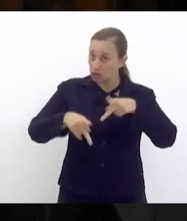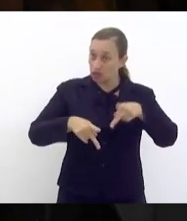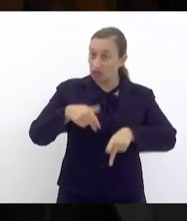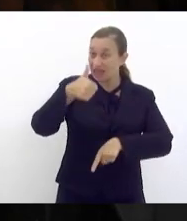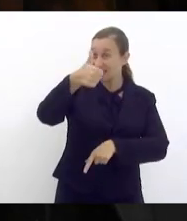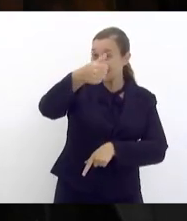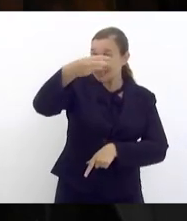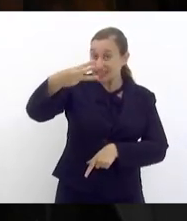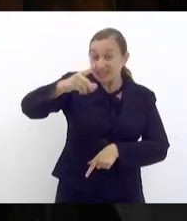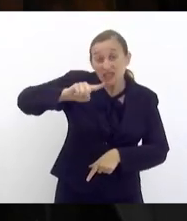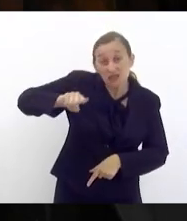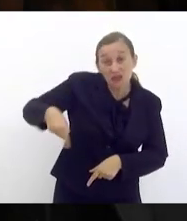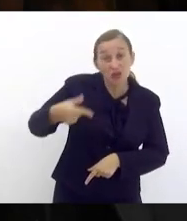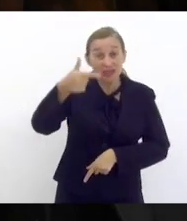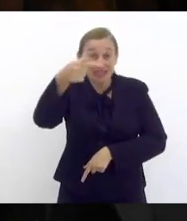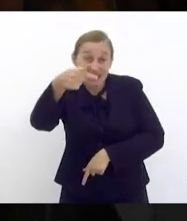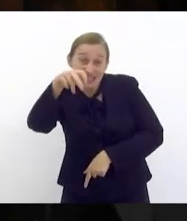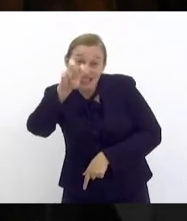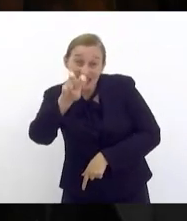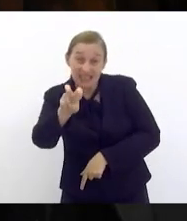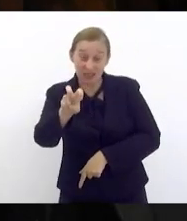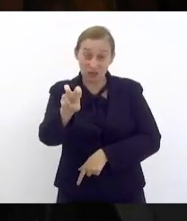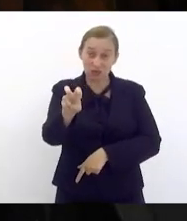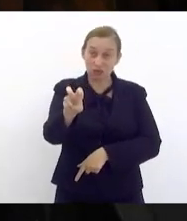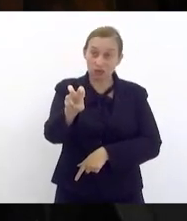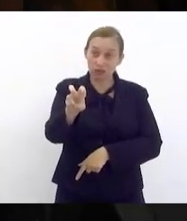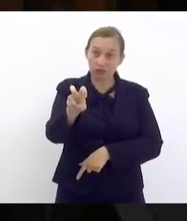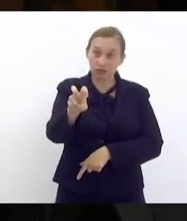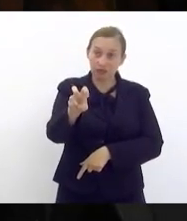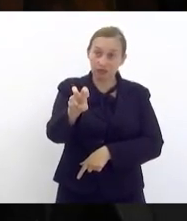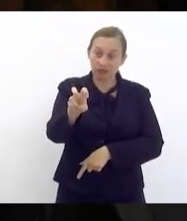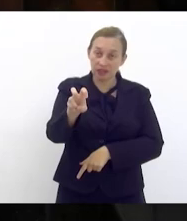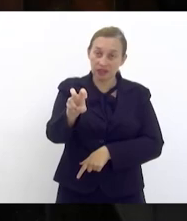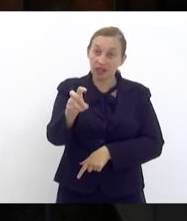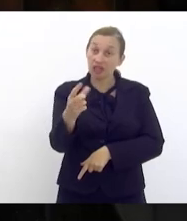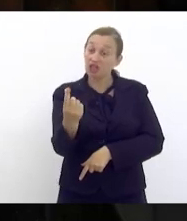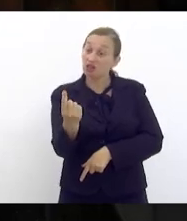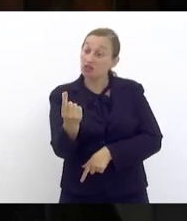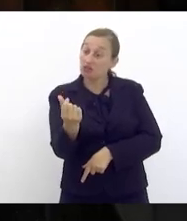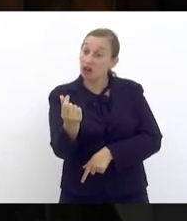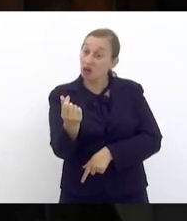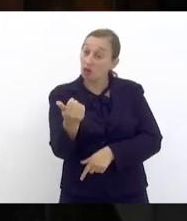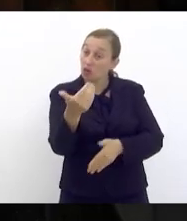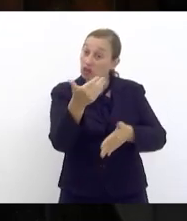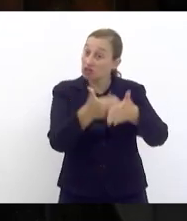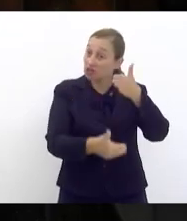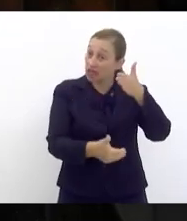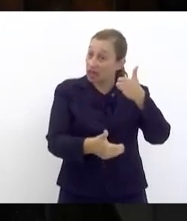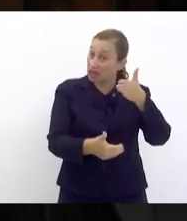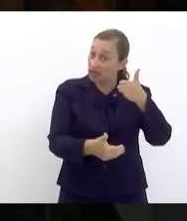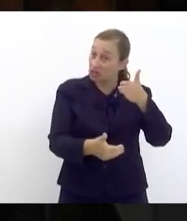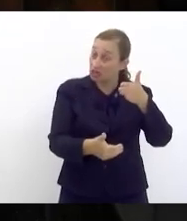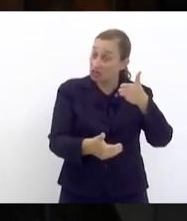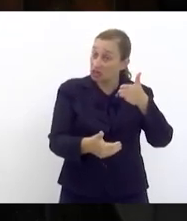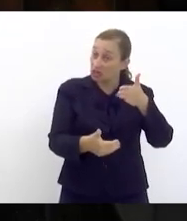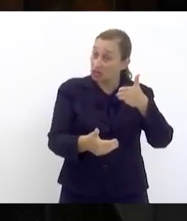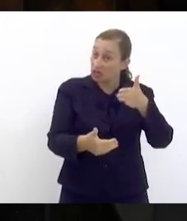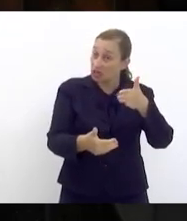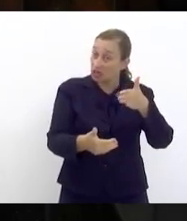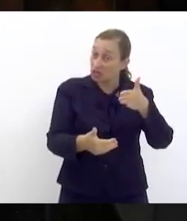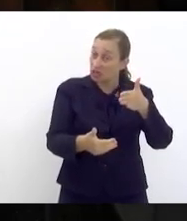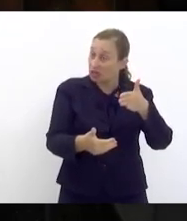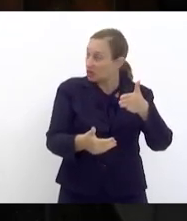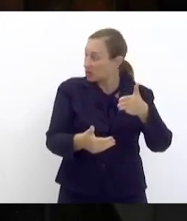13,75% de taxa Selic é insuportável para uma